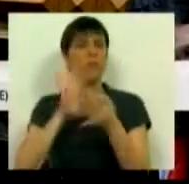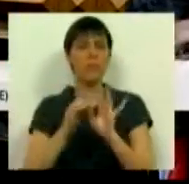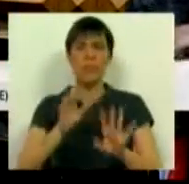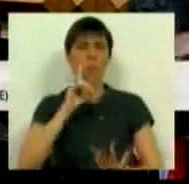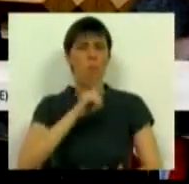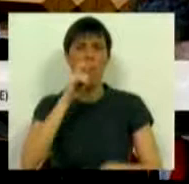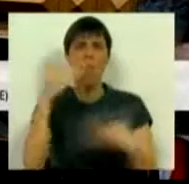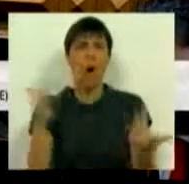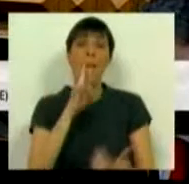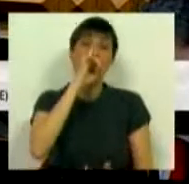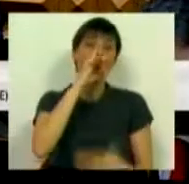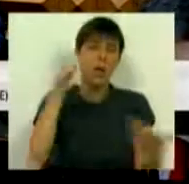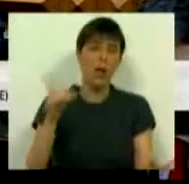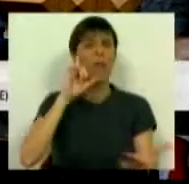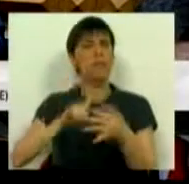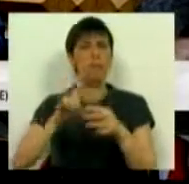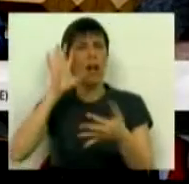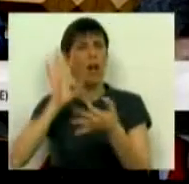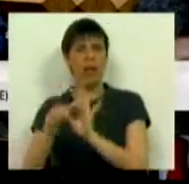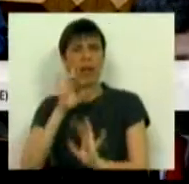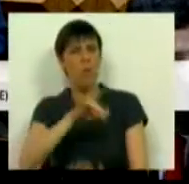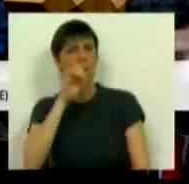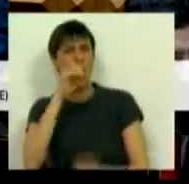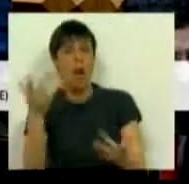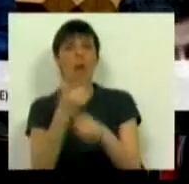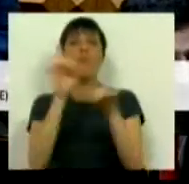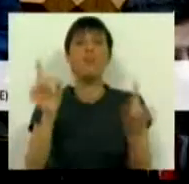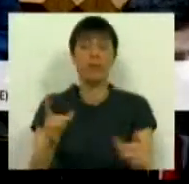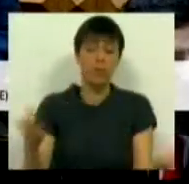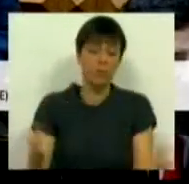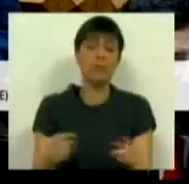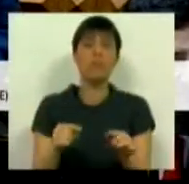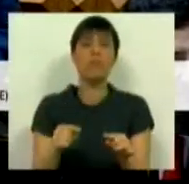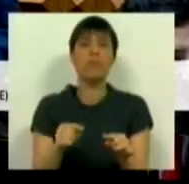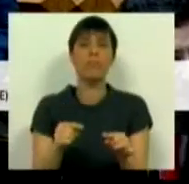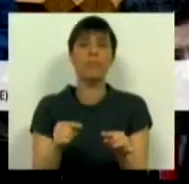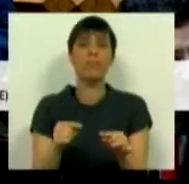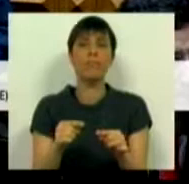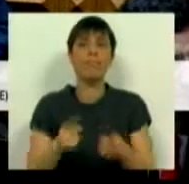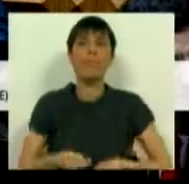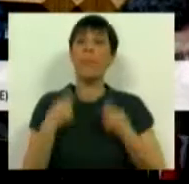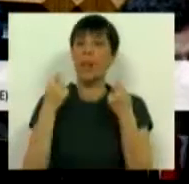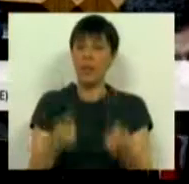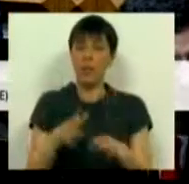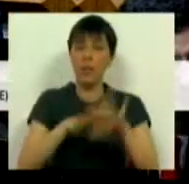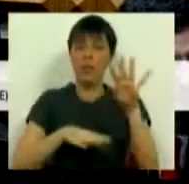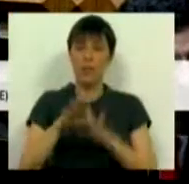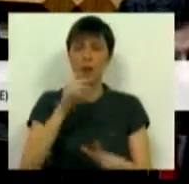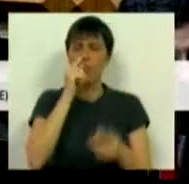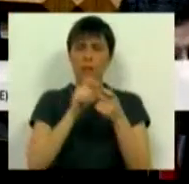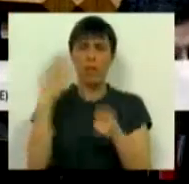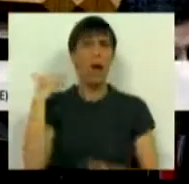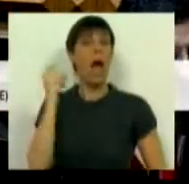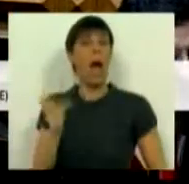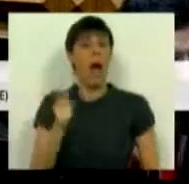irracional. Além de mentirosa, é irracional, na medida em que os investimentos feitos há poucos